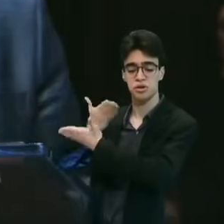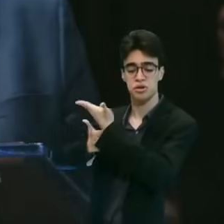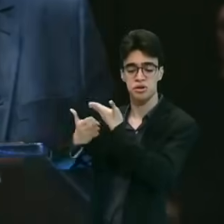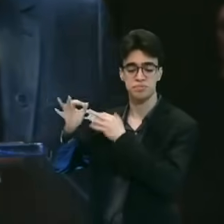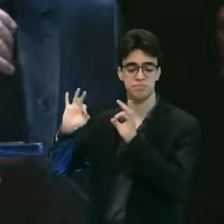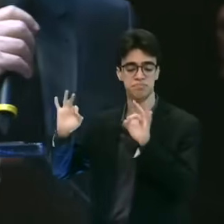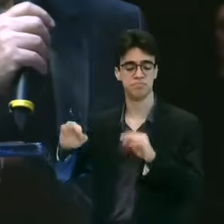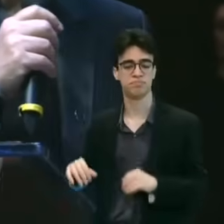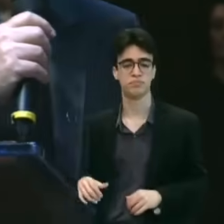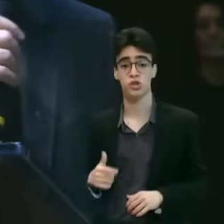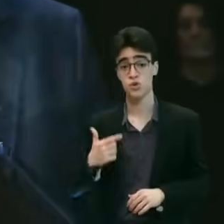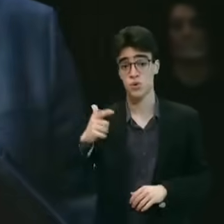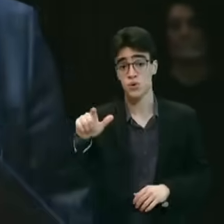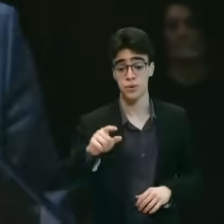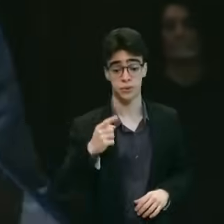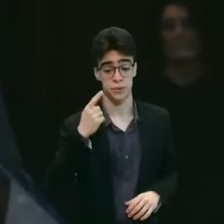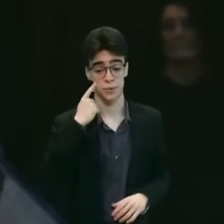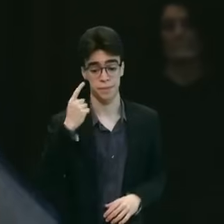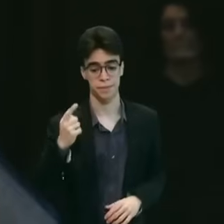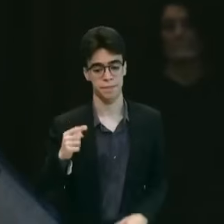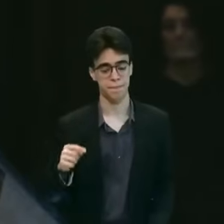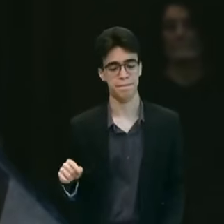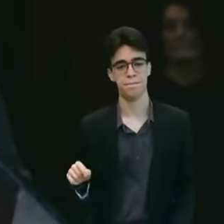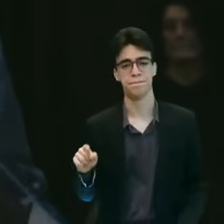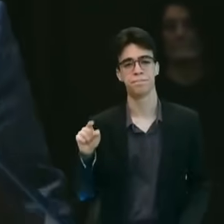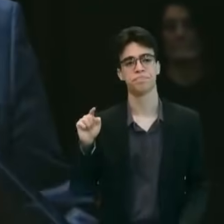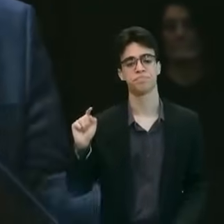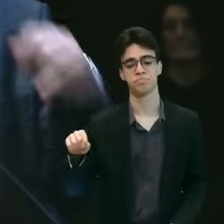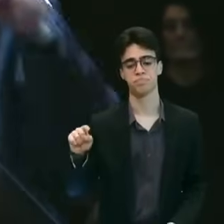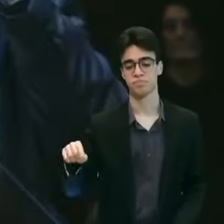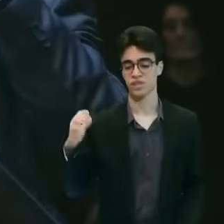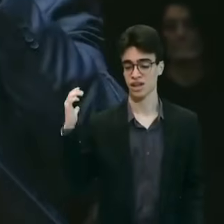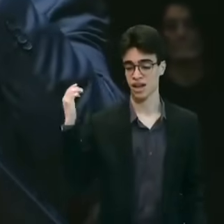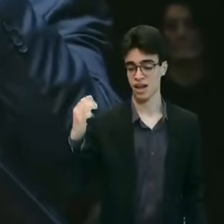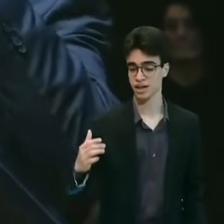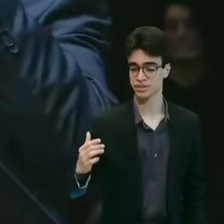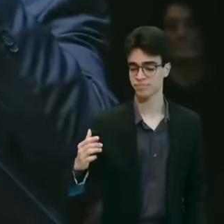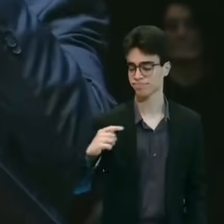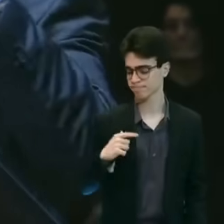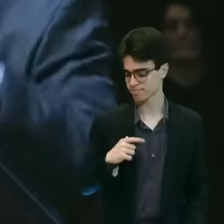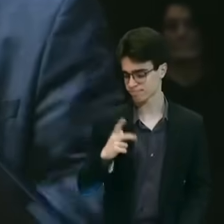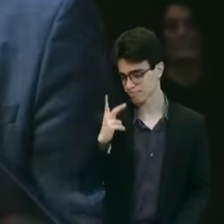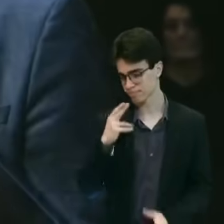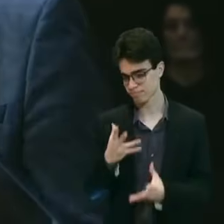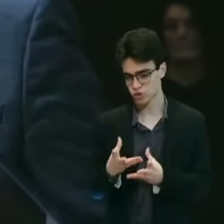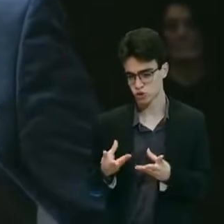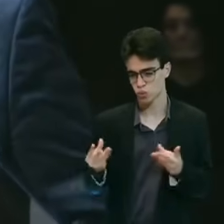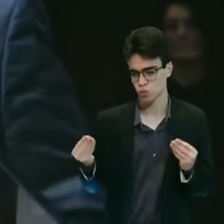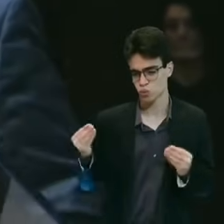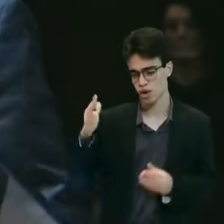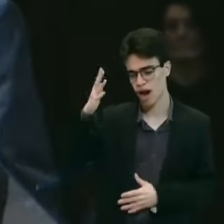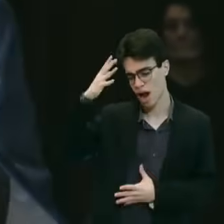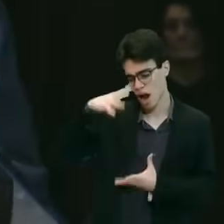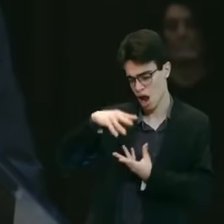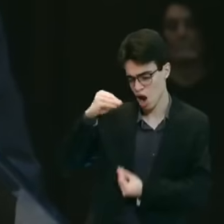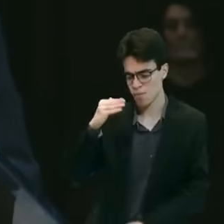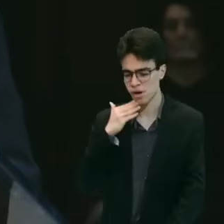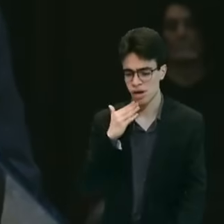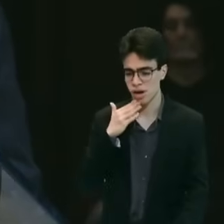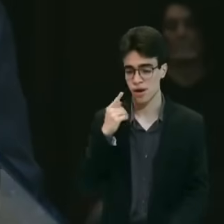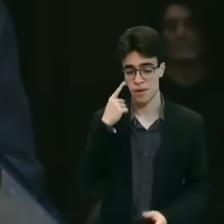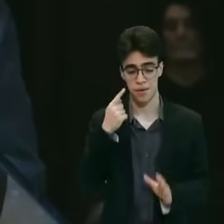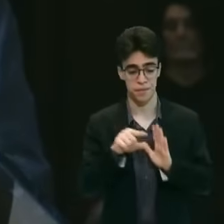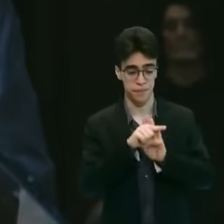Outro conflito que desfigurava a alma desse moço está aqui no versículo 4 até o